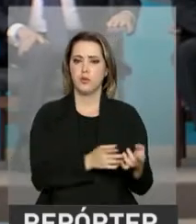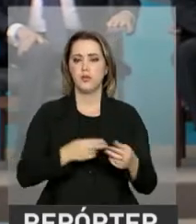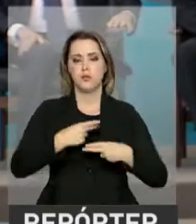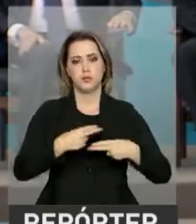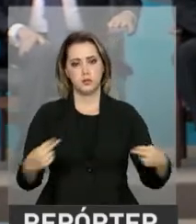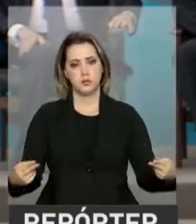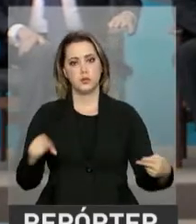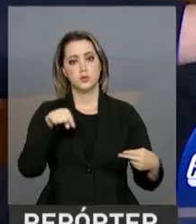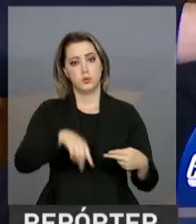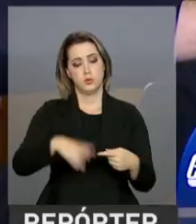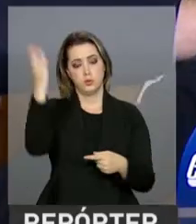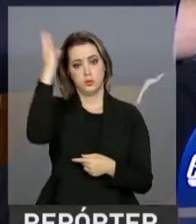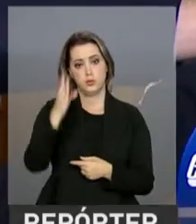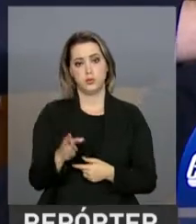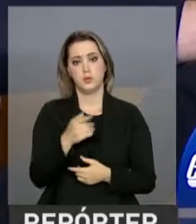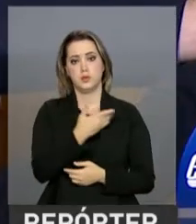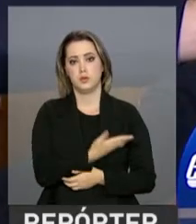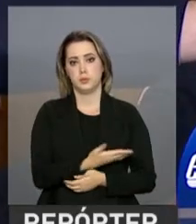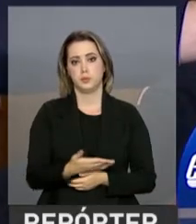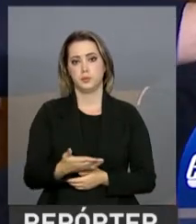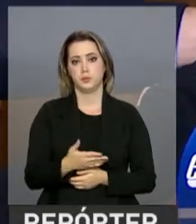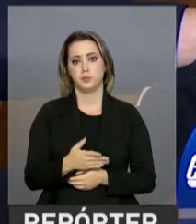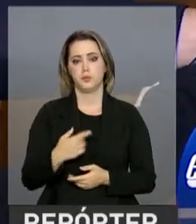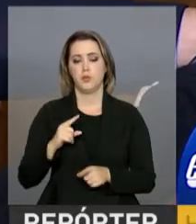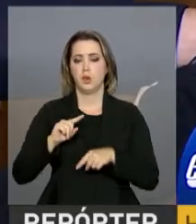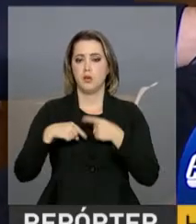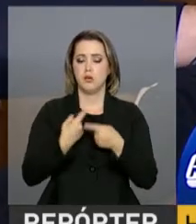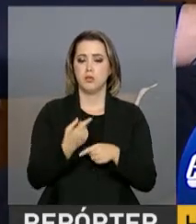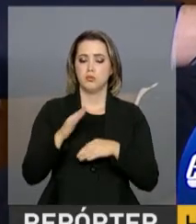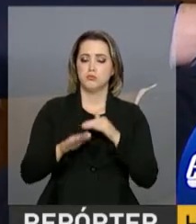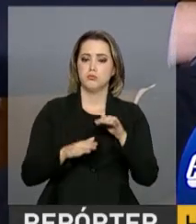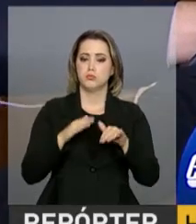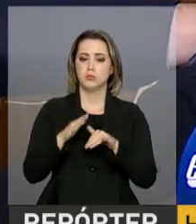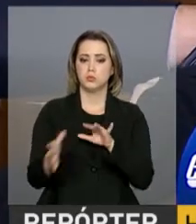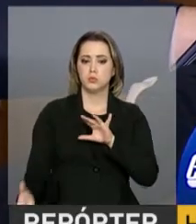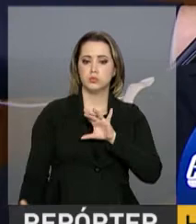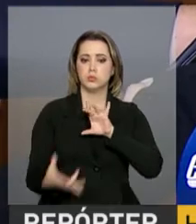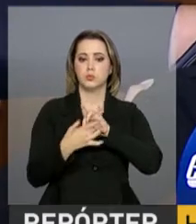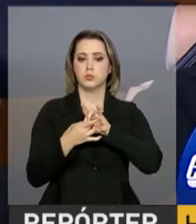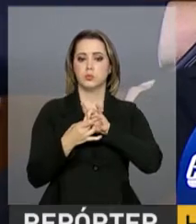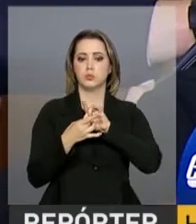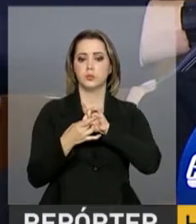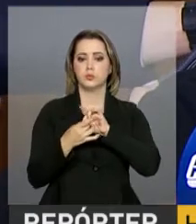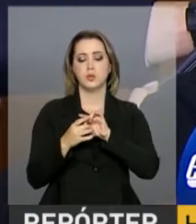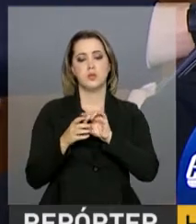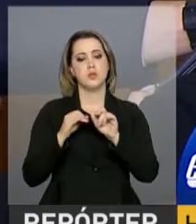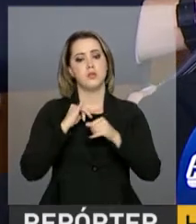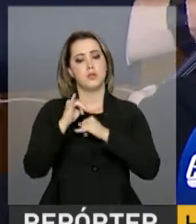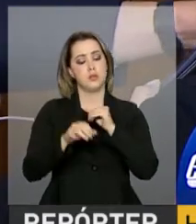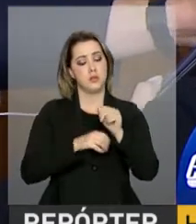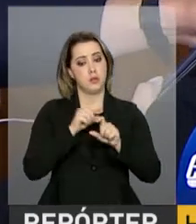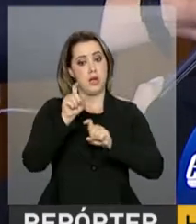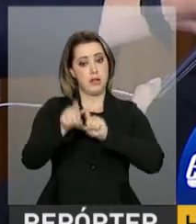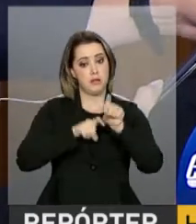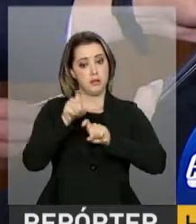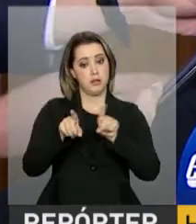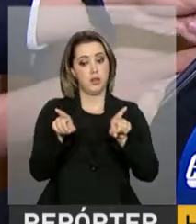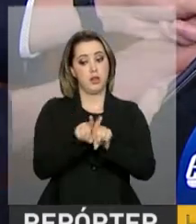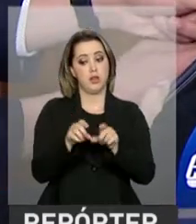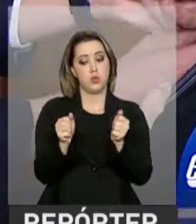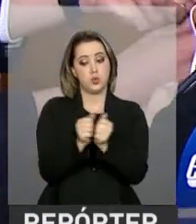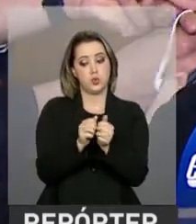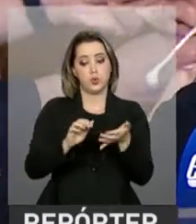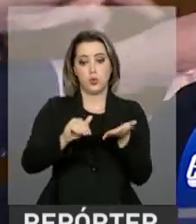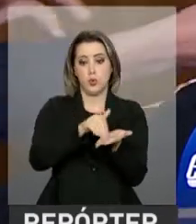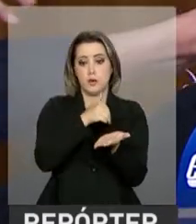produtos brasileiros. Os passos seguintes vão ser integrar os processos eletrônicos com as secretarias